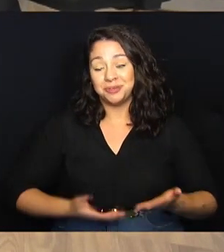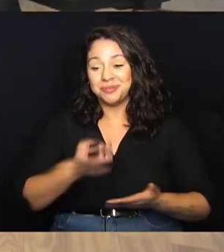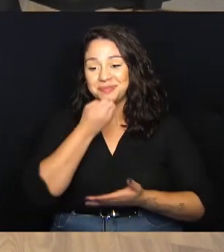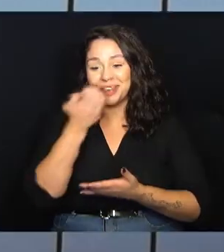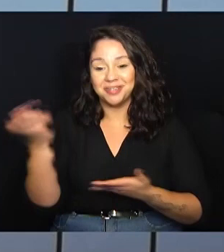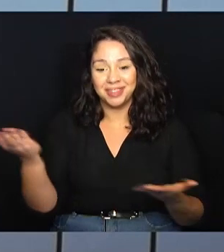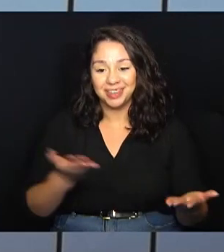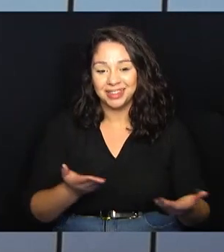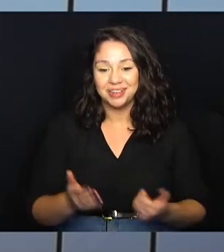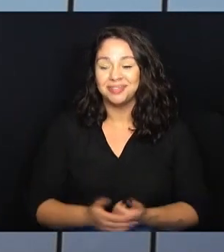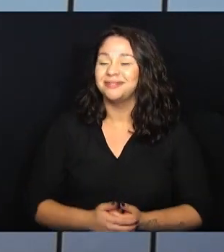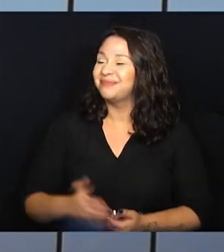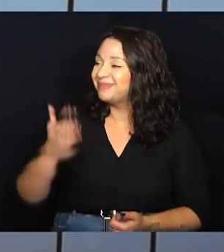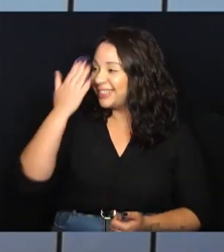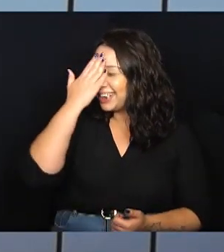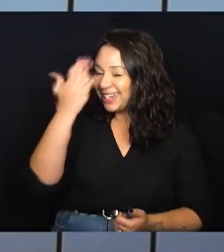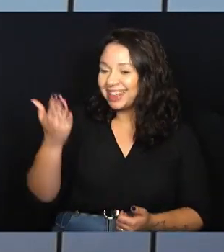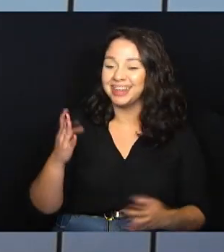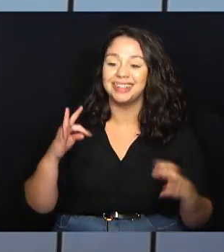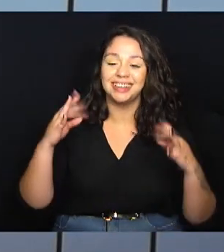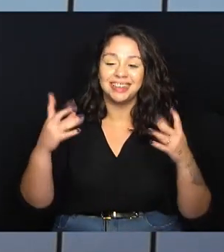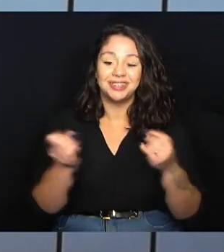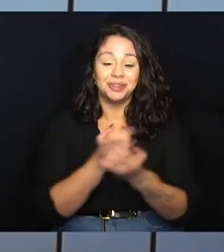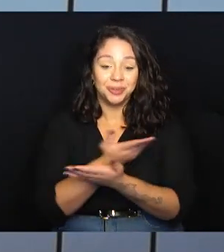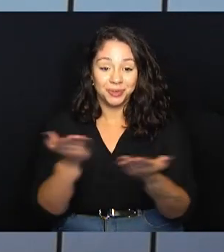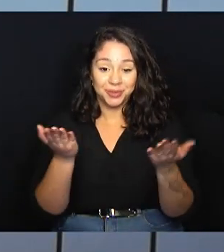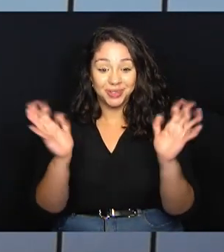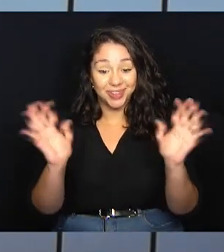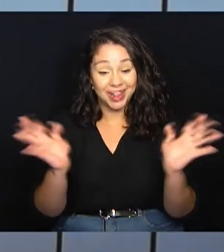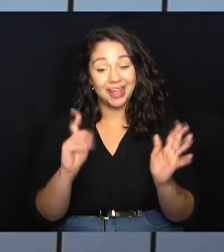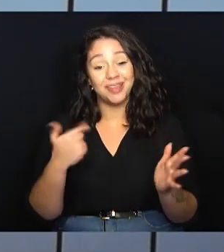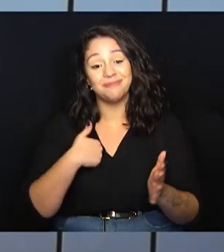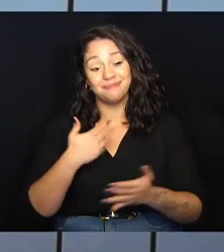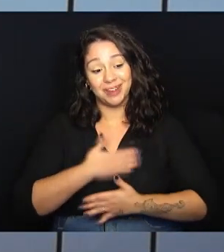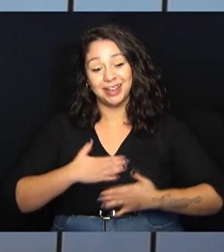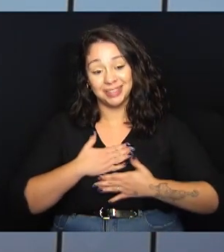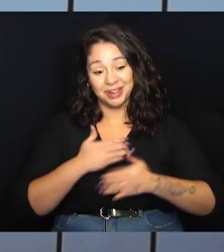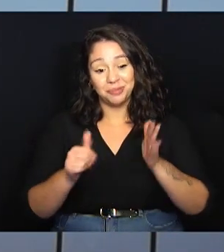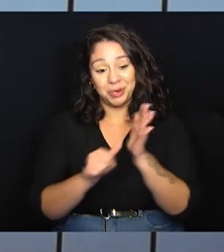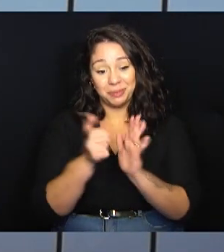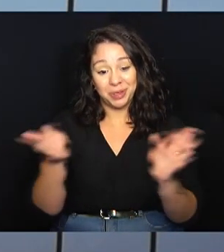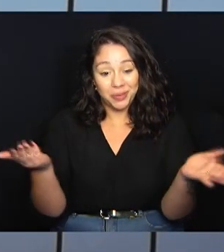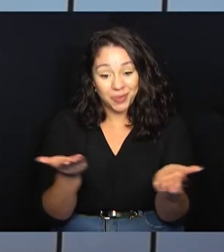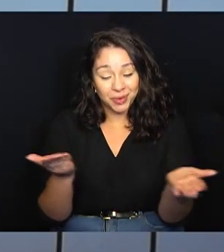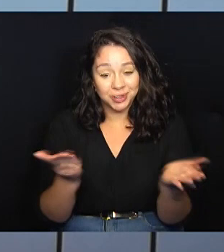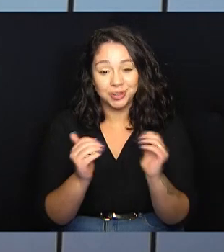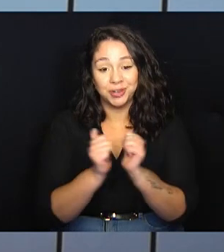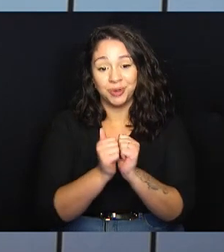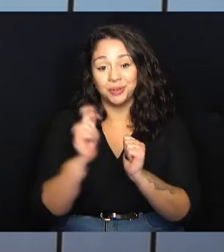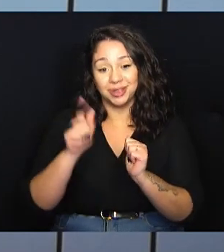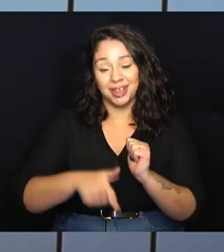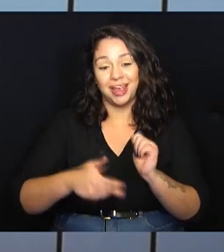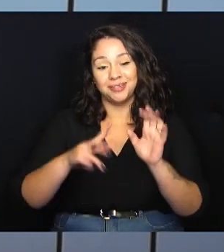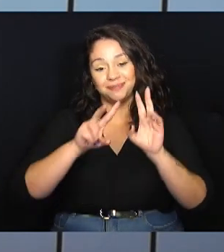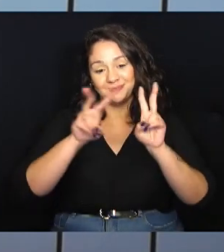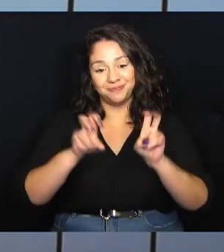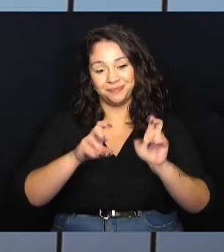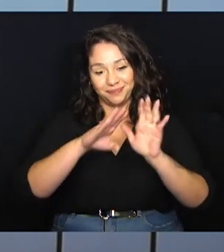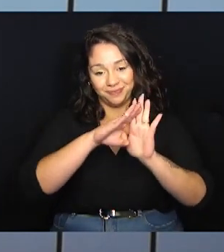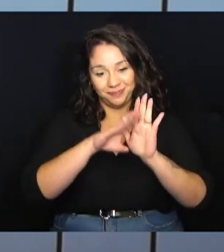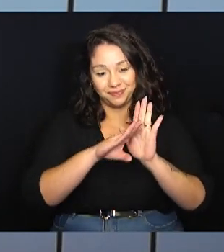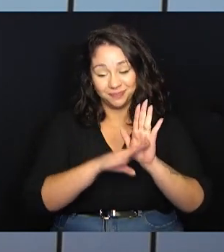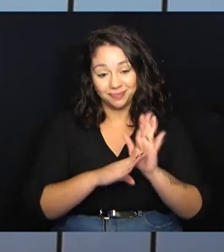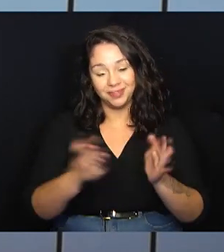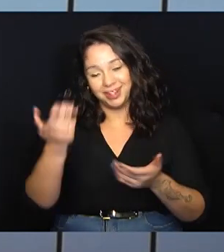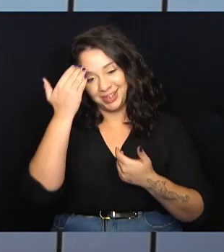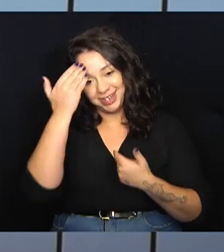Mirna, e olá a todos, né? Dizer que é um prazer, primeiramente, estar aqui com você no Questão de Ordem. Agradeço o